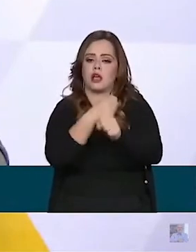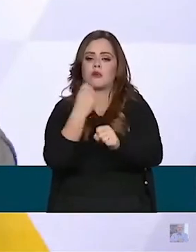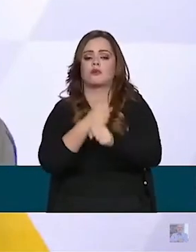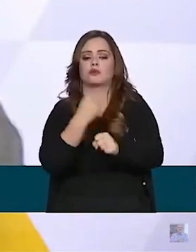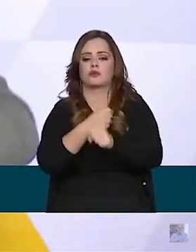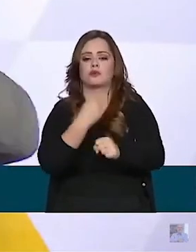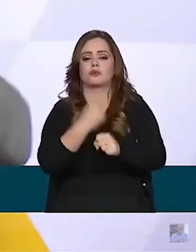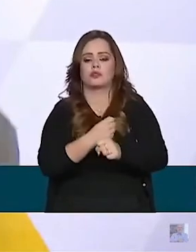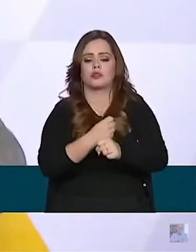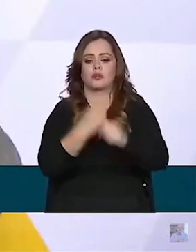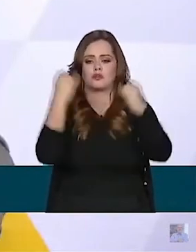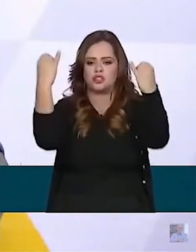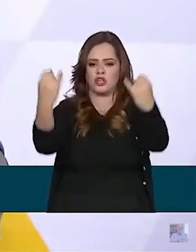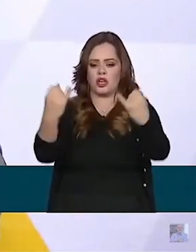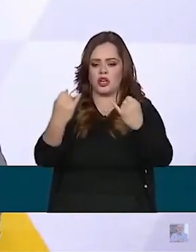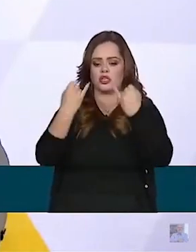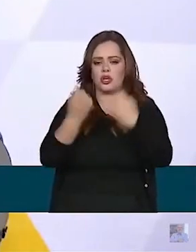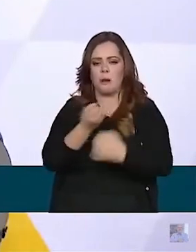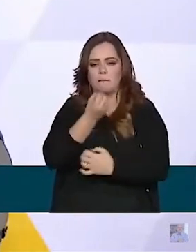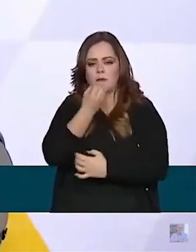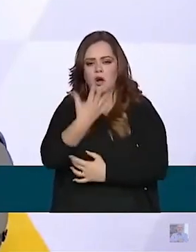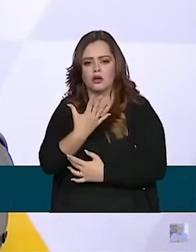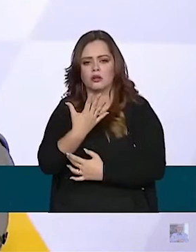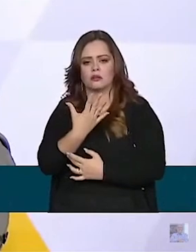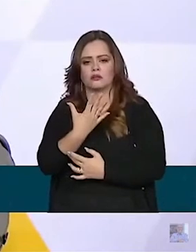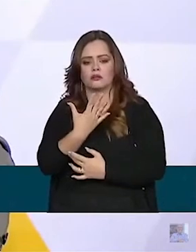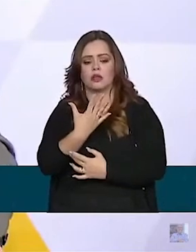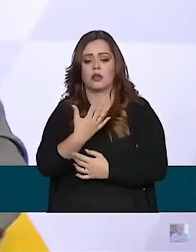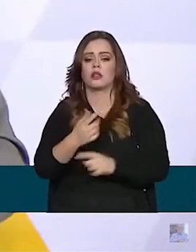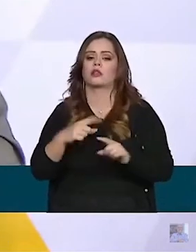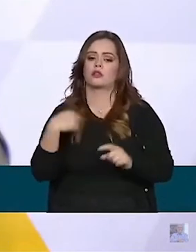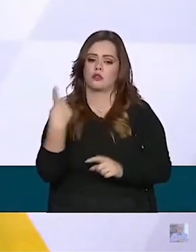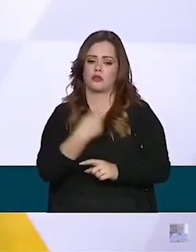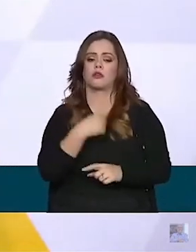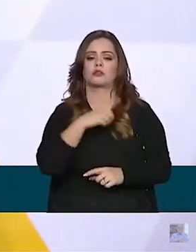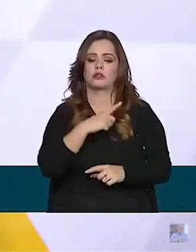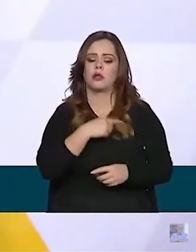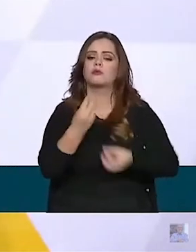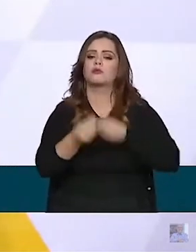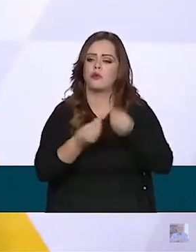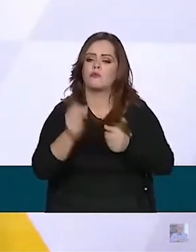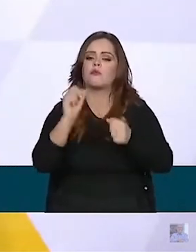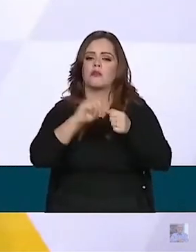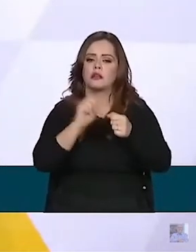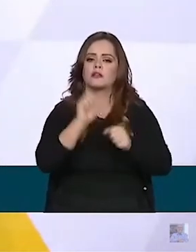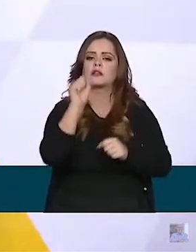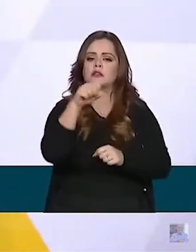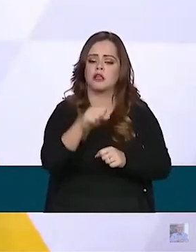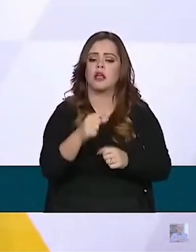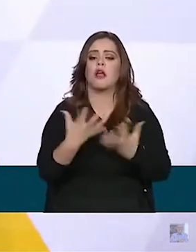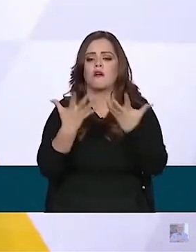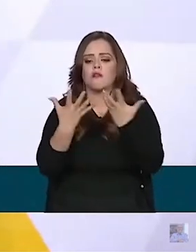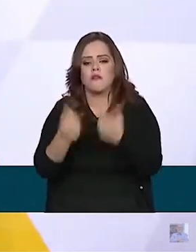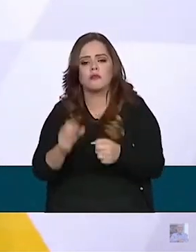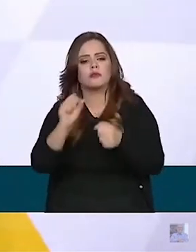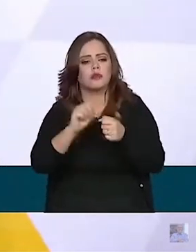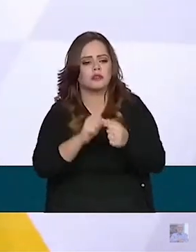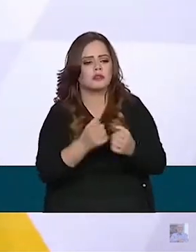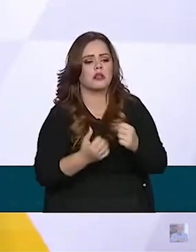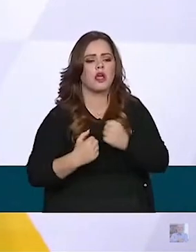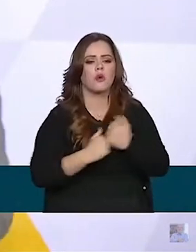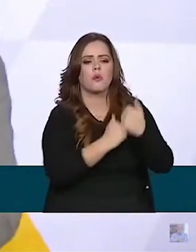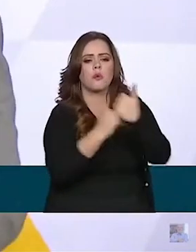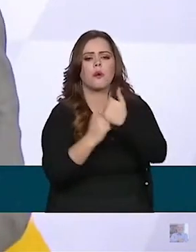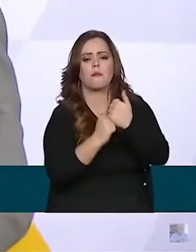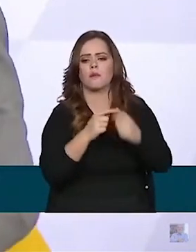de alternativa energética limpa. Nós temos condições e vamos fazer isso. E vamos fazer com o apoio de vocês e